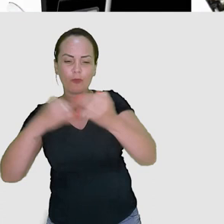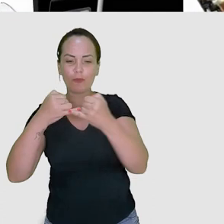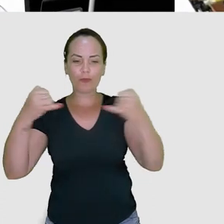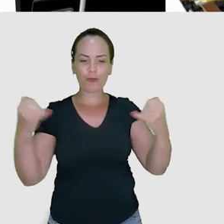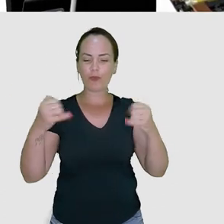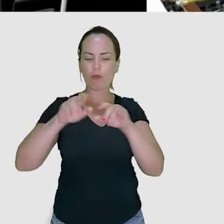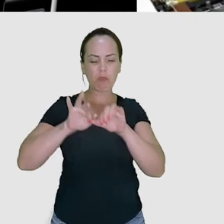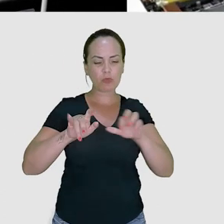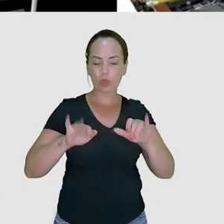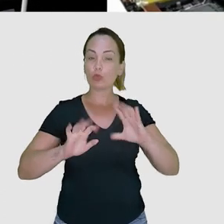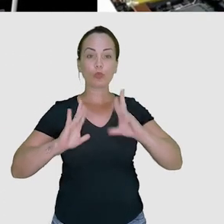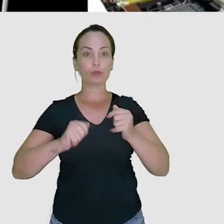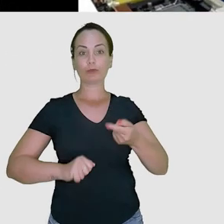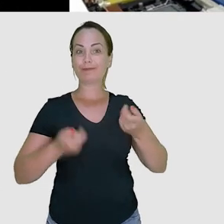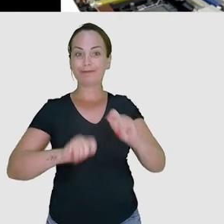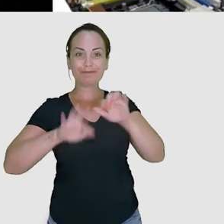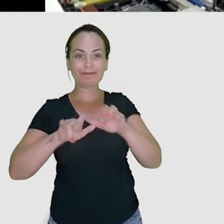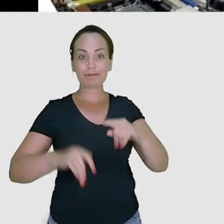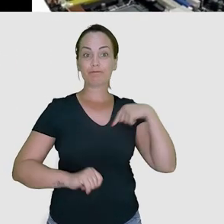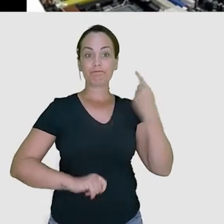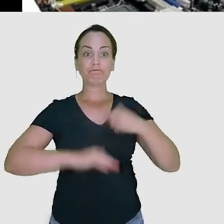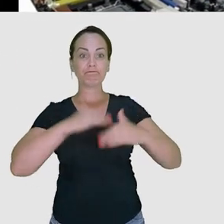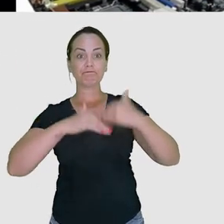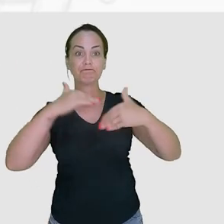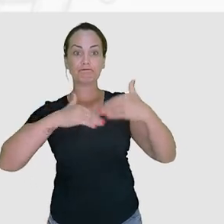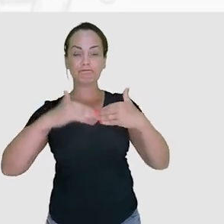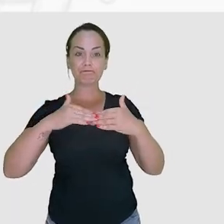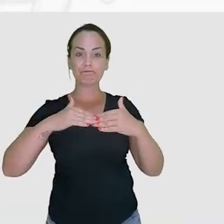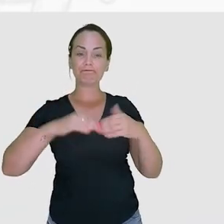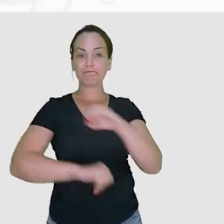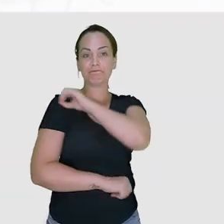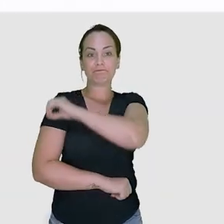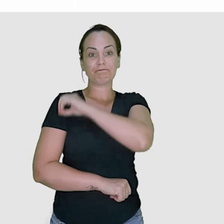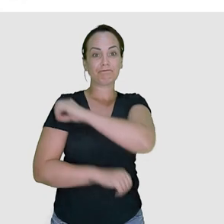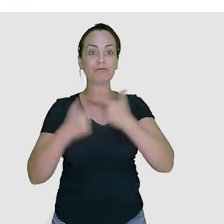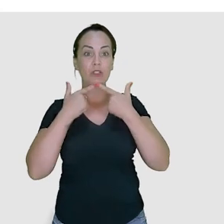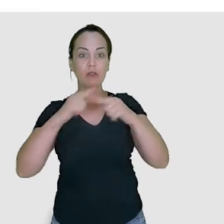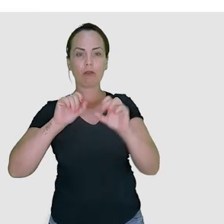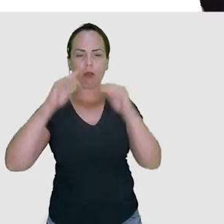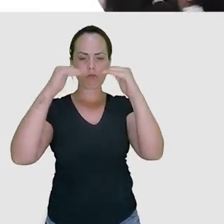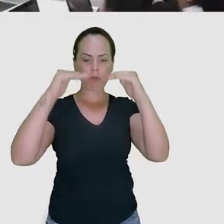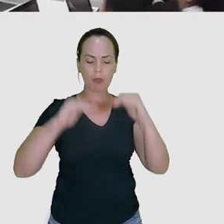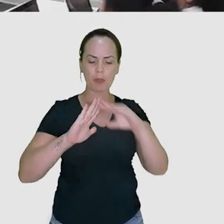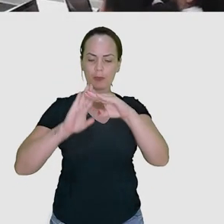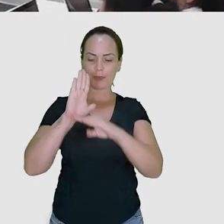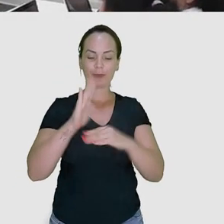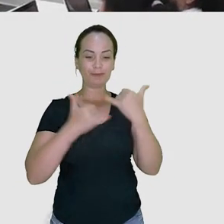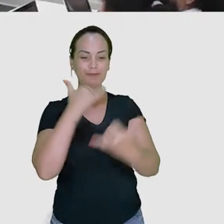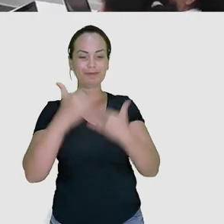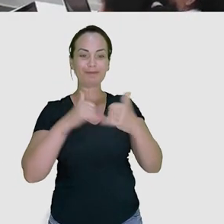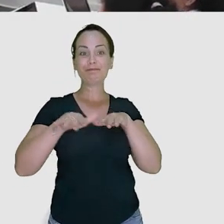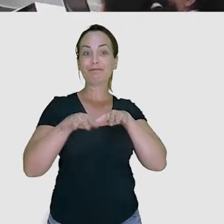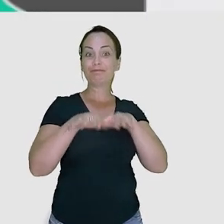são máquinas, fios, botões, ecrãs e tudo mais que você consegue tocar de uma máquina. Nós desenvolvemos oficinas de cultura